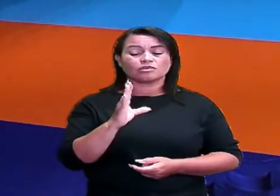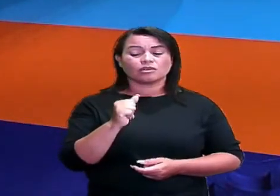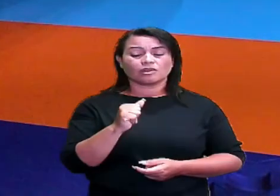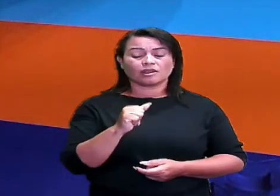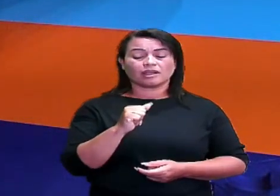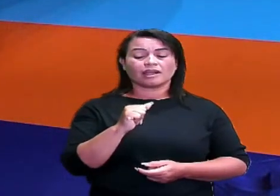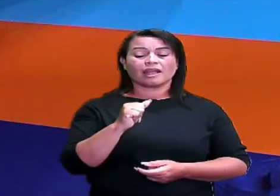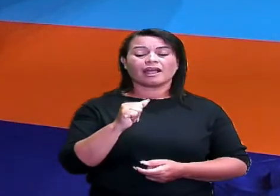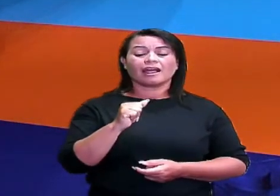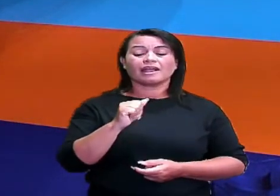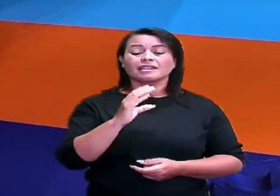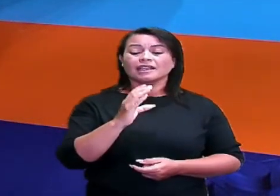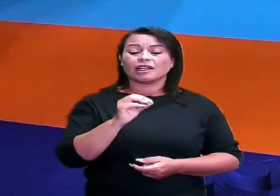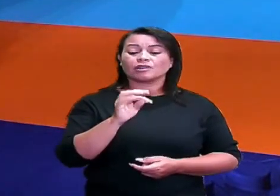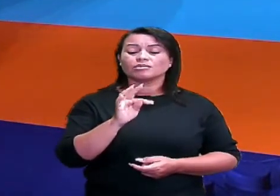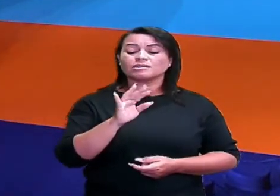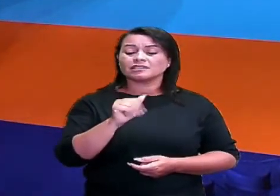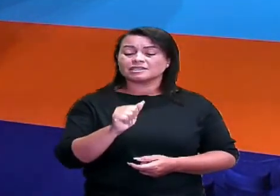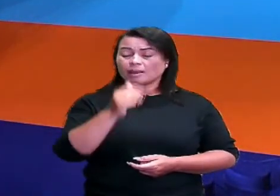Da cutia.